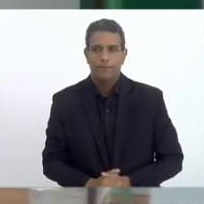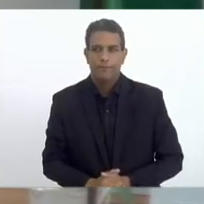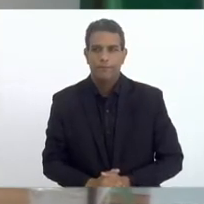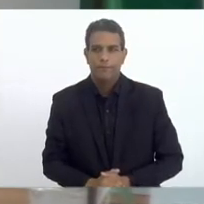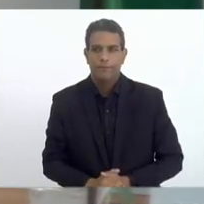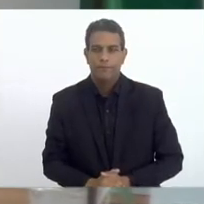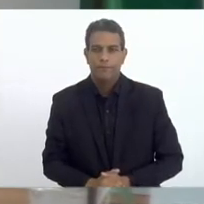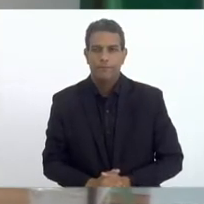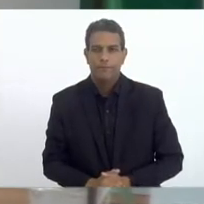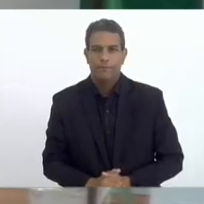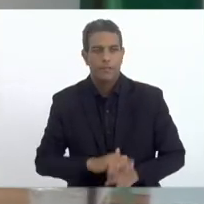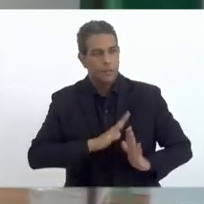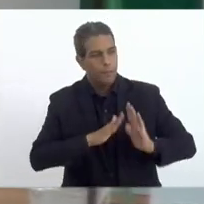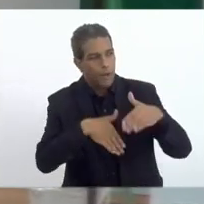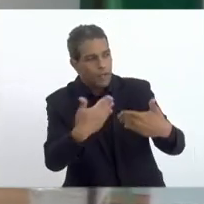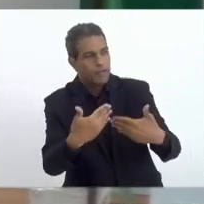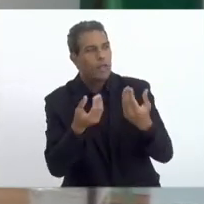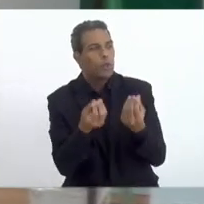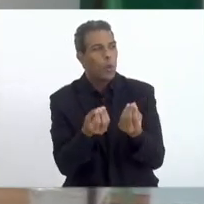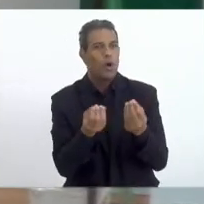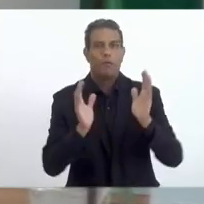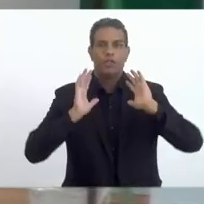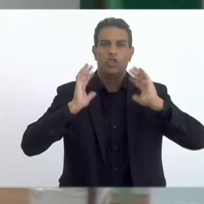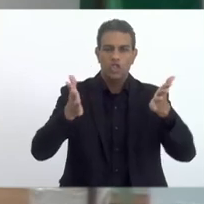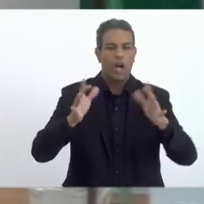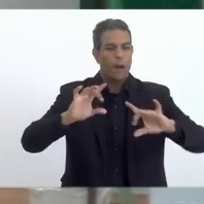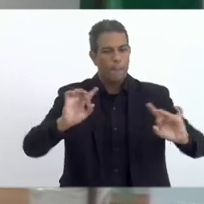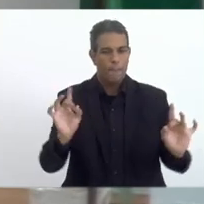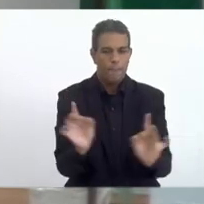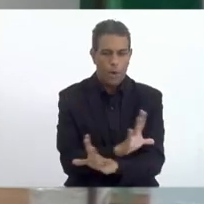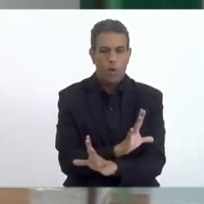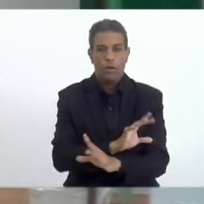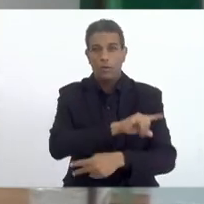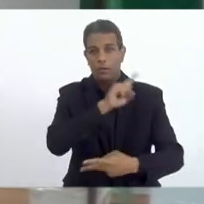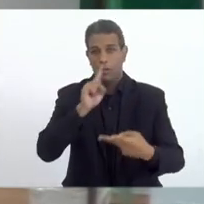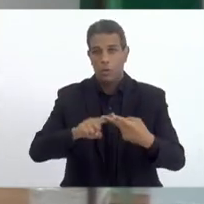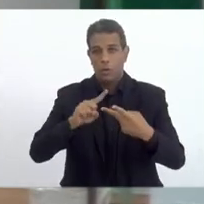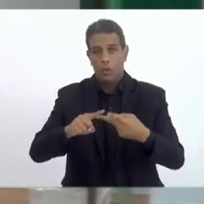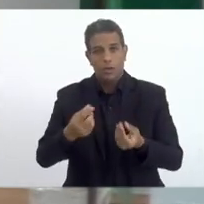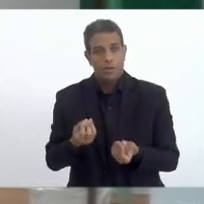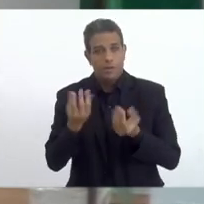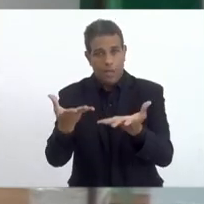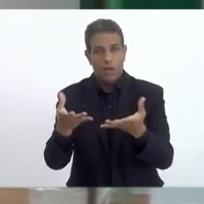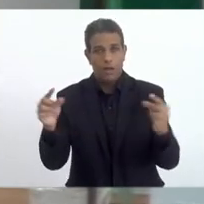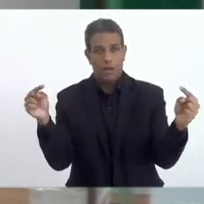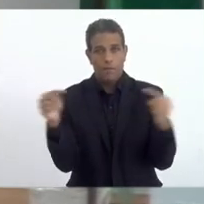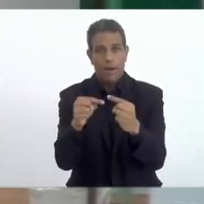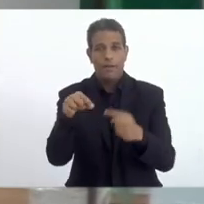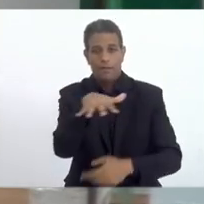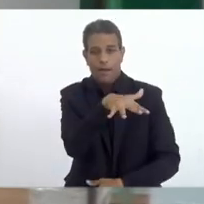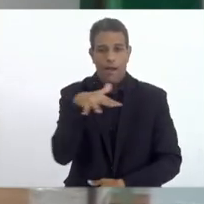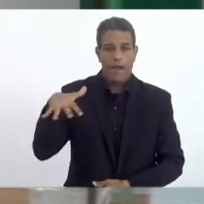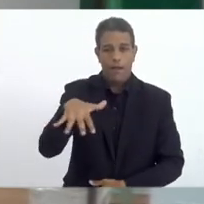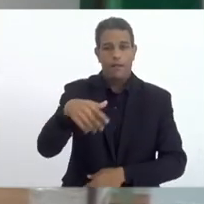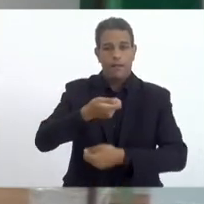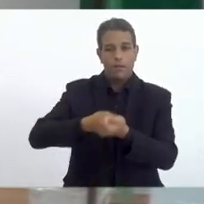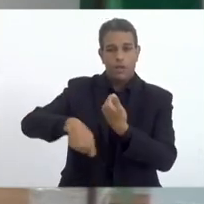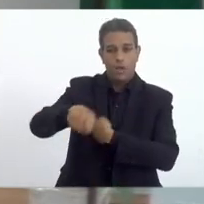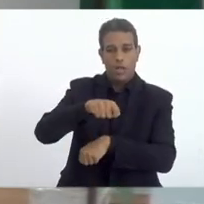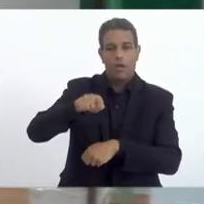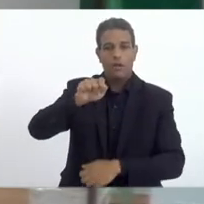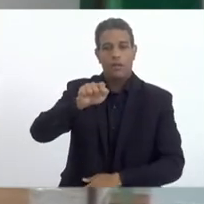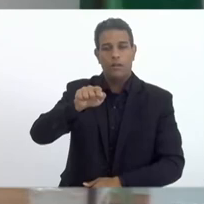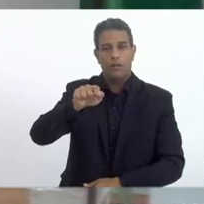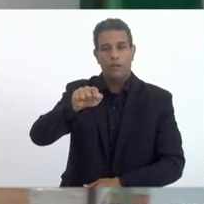processo que foi a segunda entrega feita ao Tesouro Nacional,